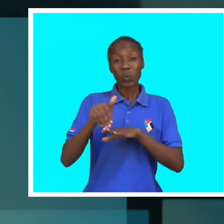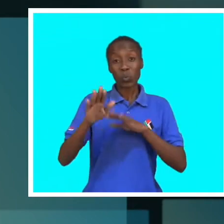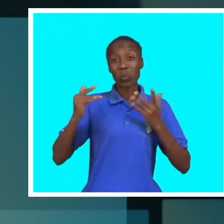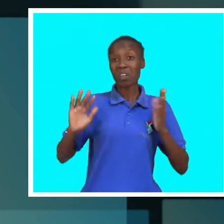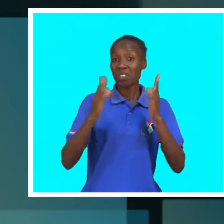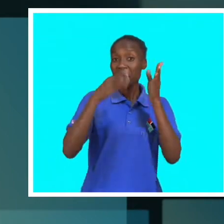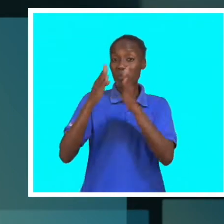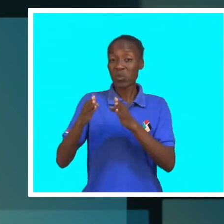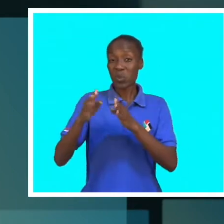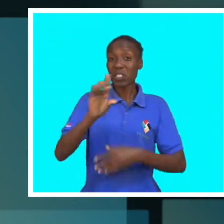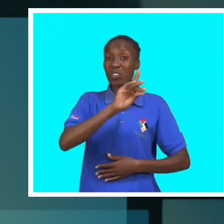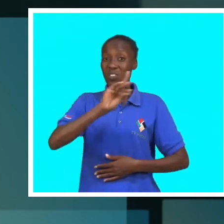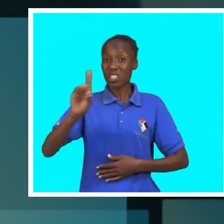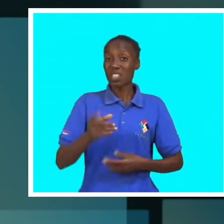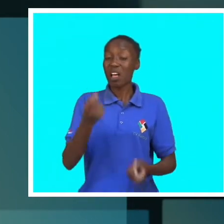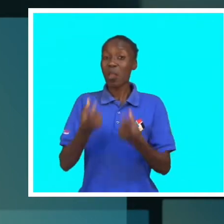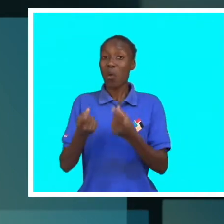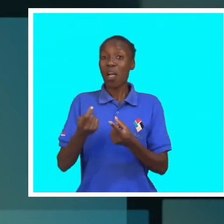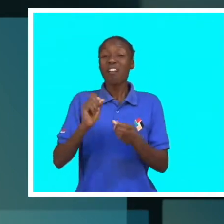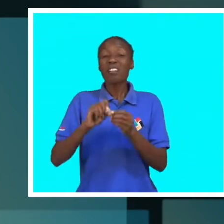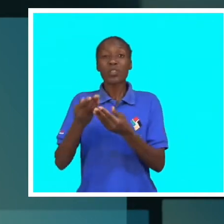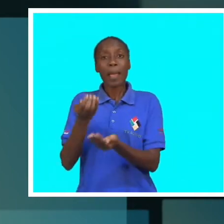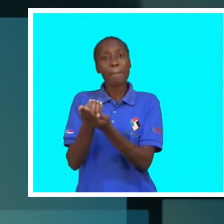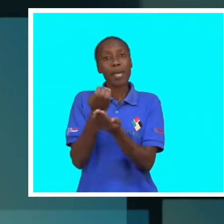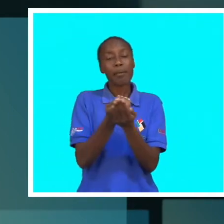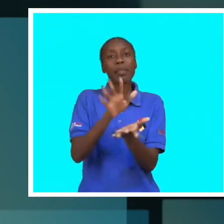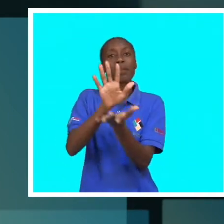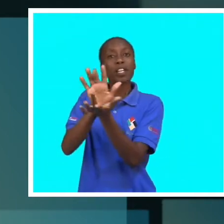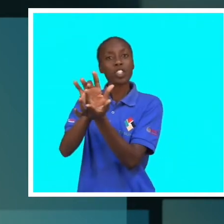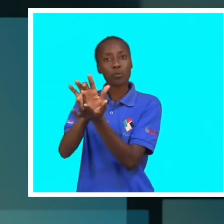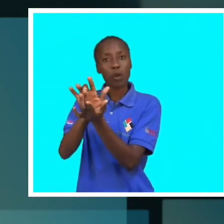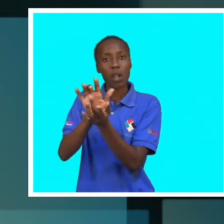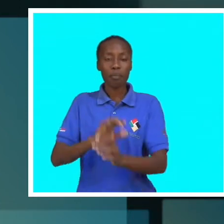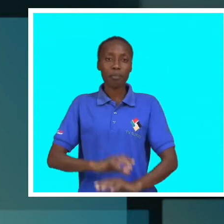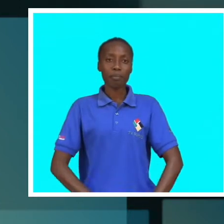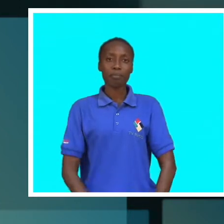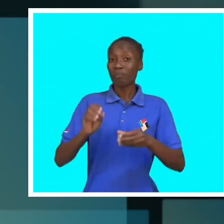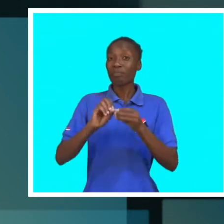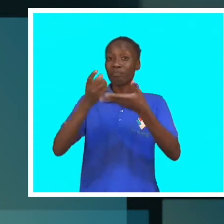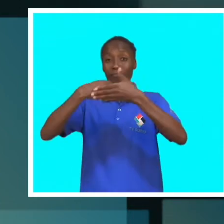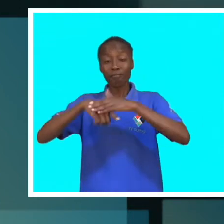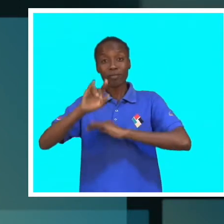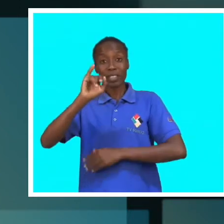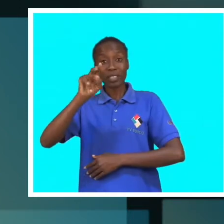para sobreviver, algumas pessoas com deficiência optam por pedir esmola.